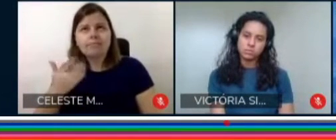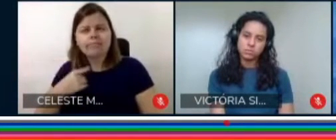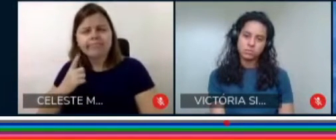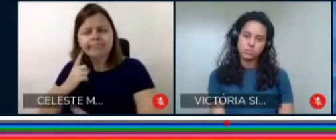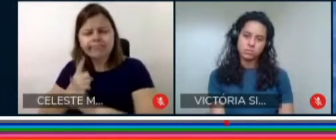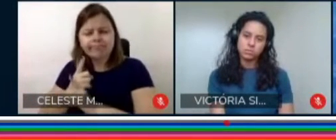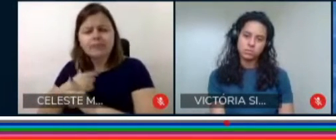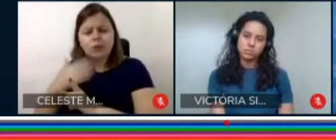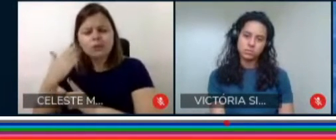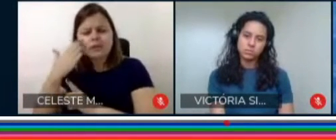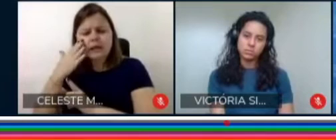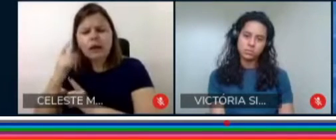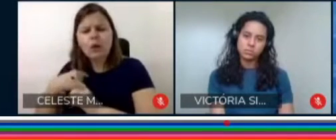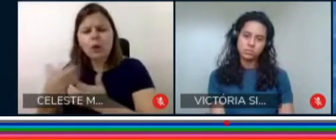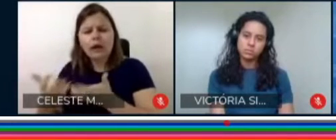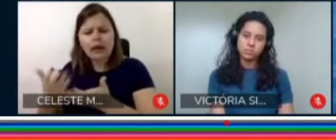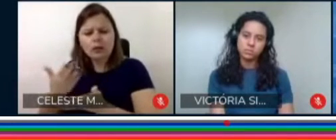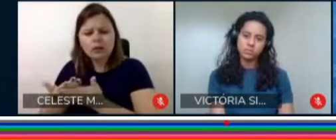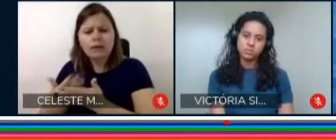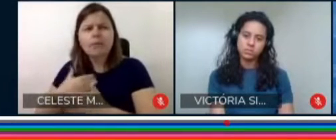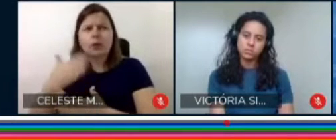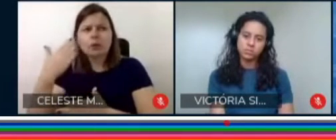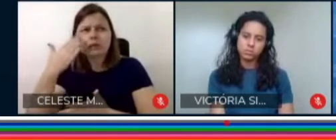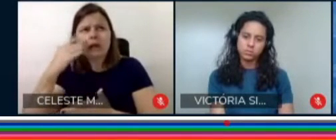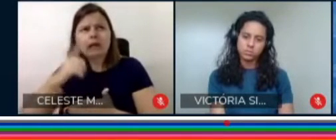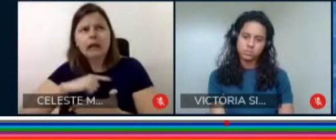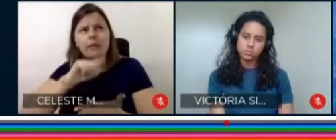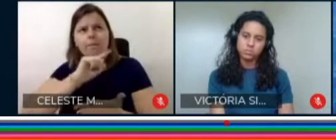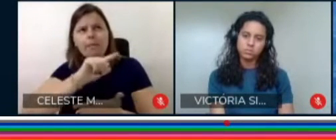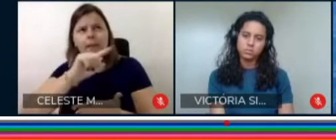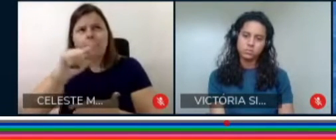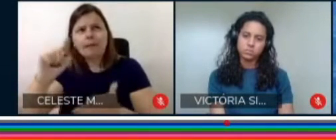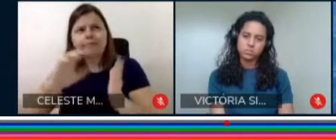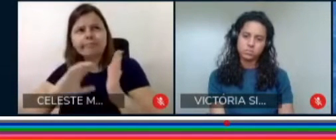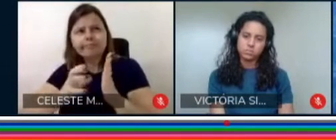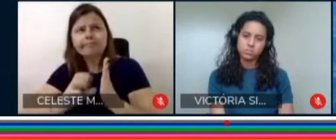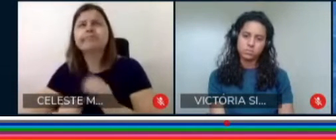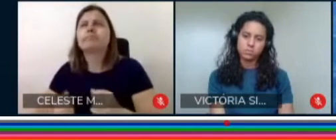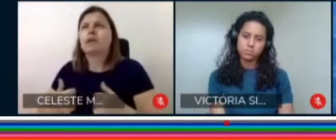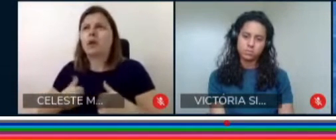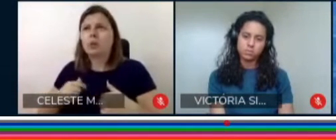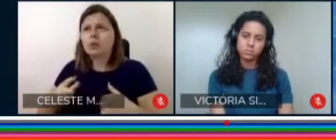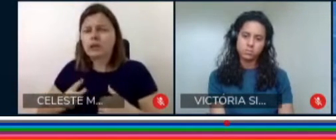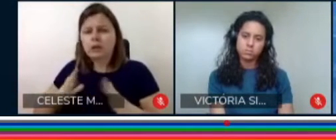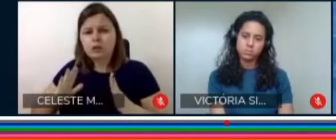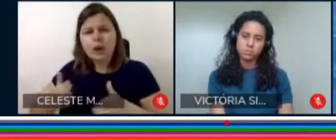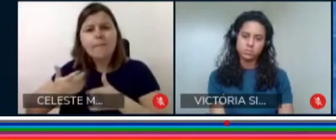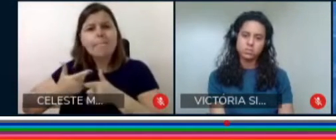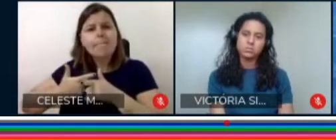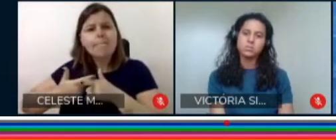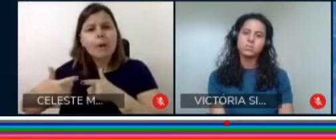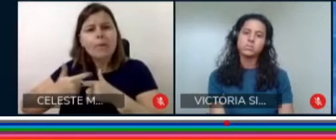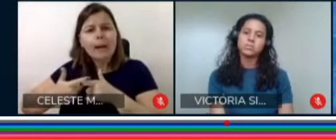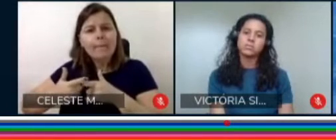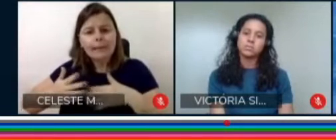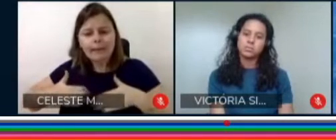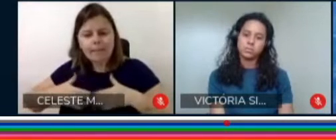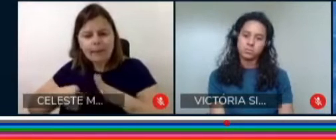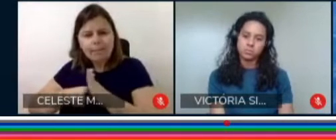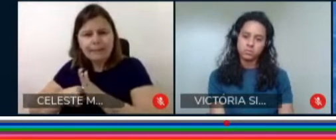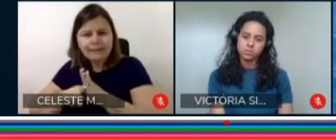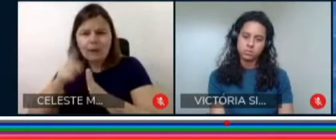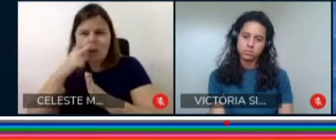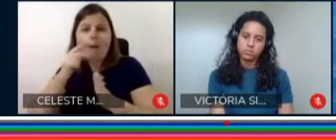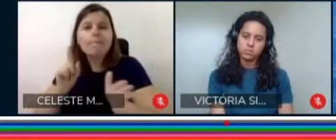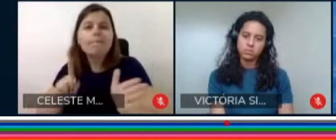sei que existem bases de dados. Eu tenho um problema de pesquisa, né? Eu tenho a minha questão. Eu